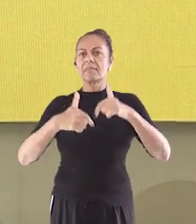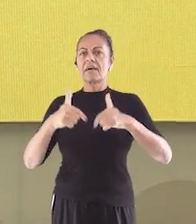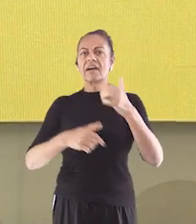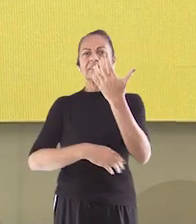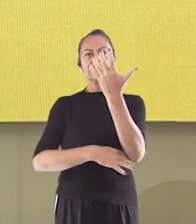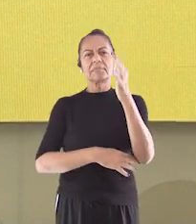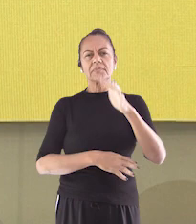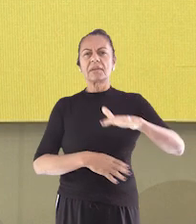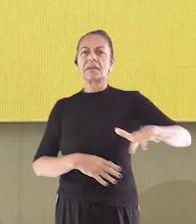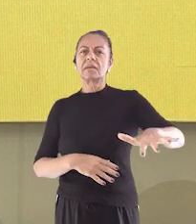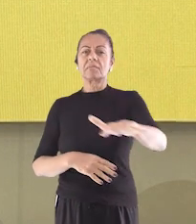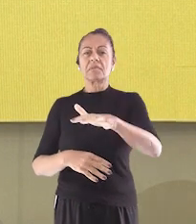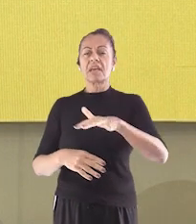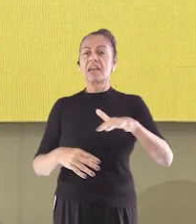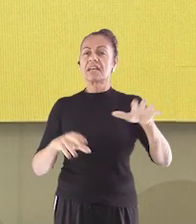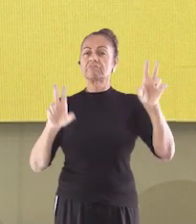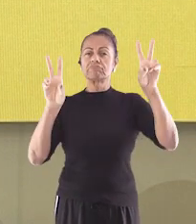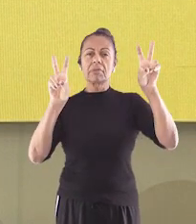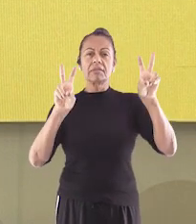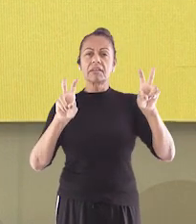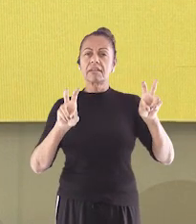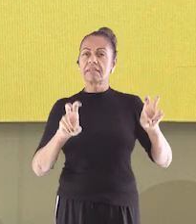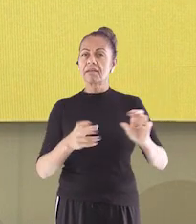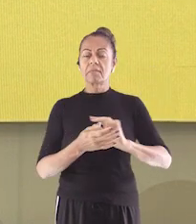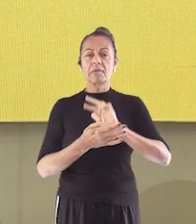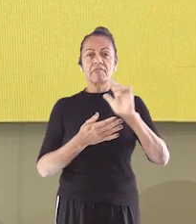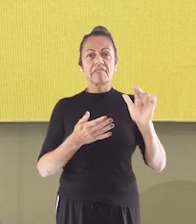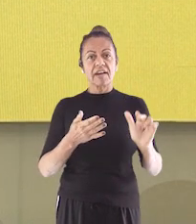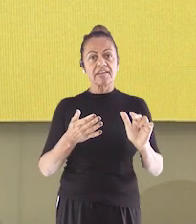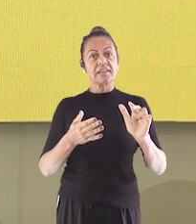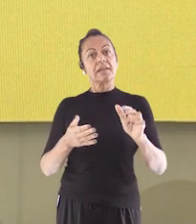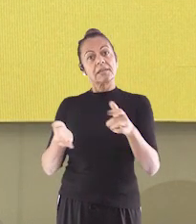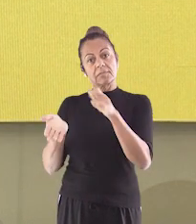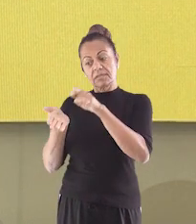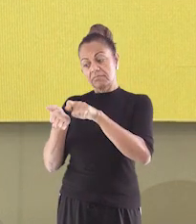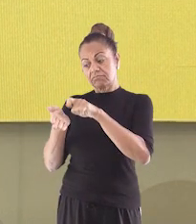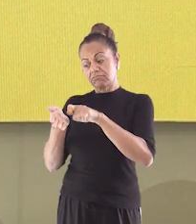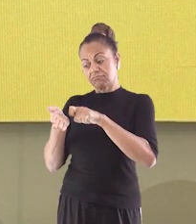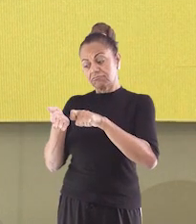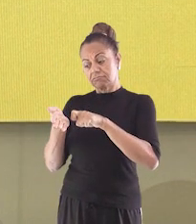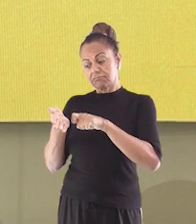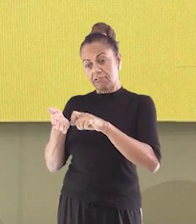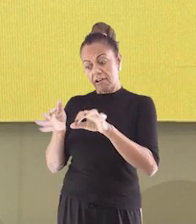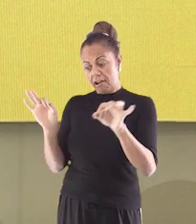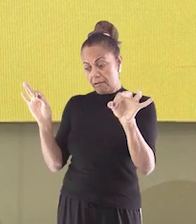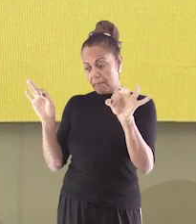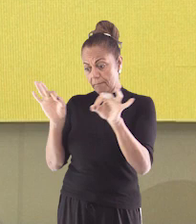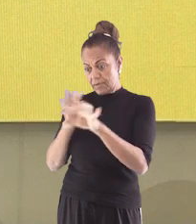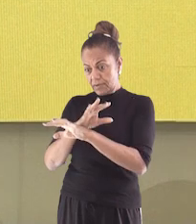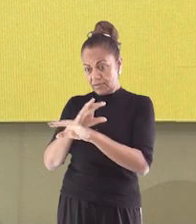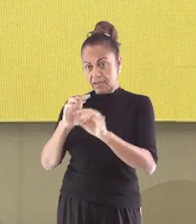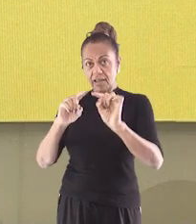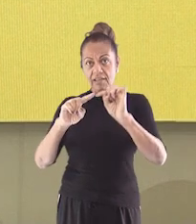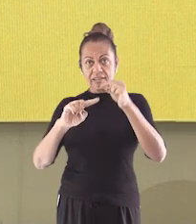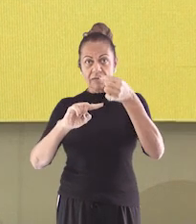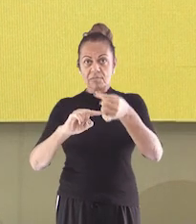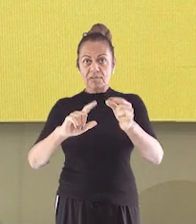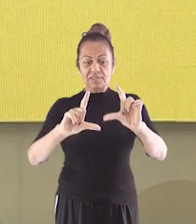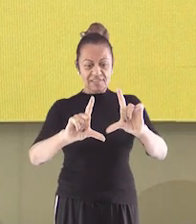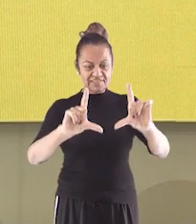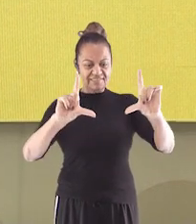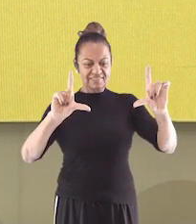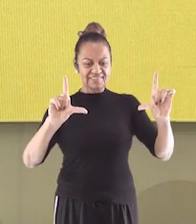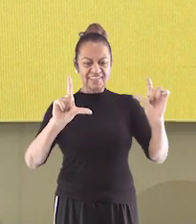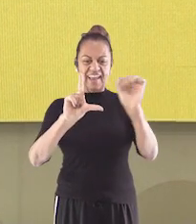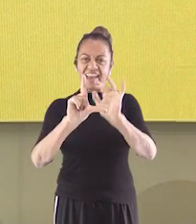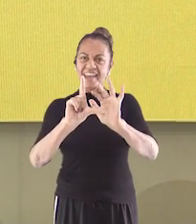vida, trabalho, meio ambiente. Coloque suas emoções no papel. Assim que terminar a sua produção, envie o seu